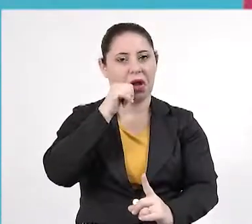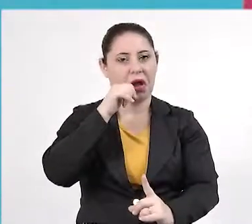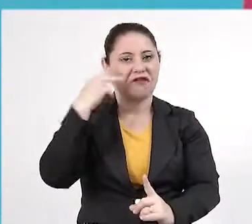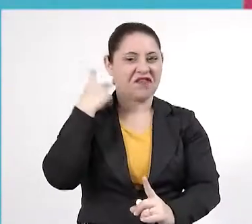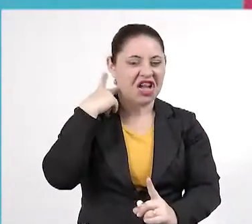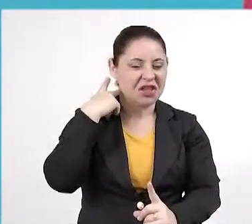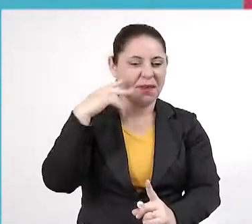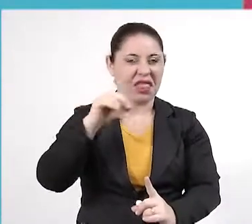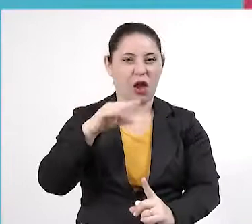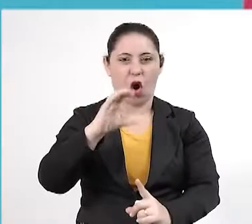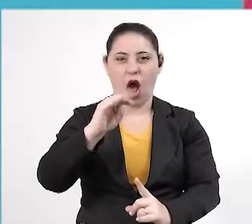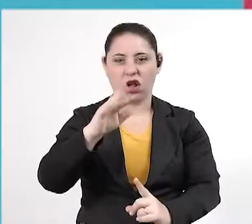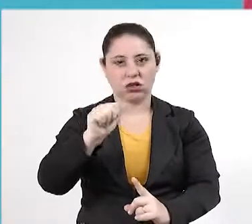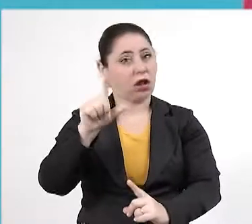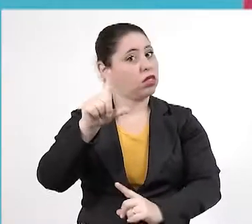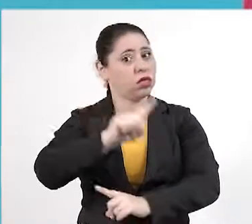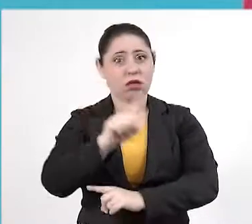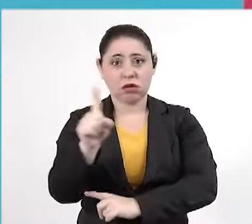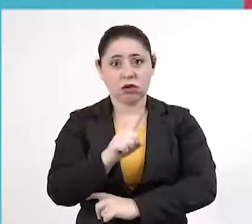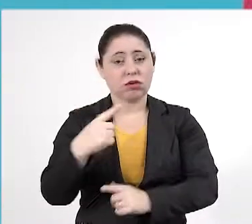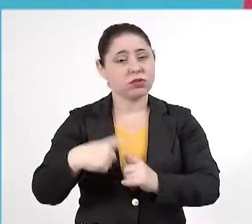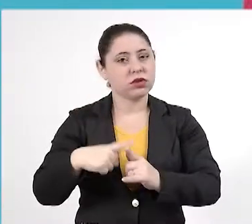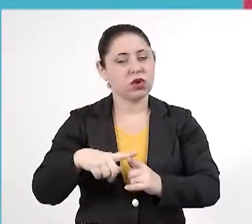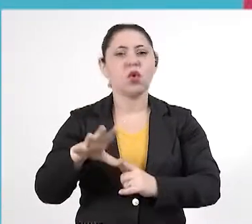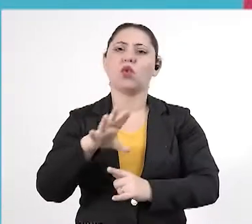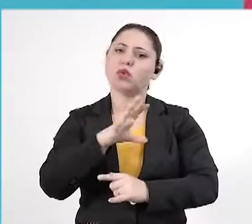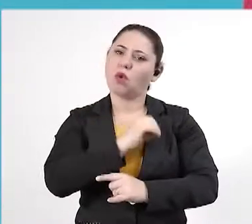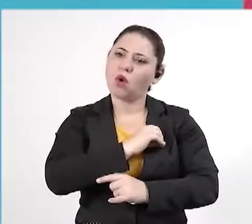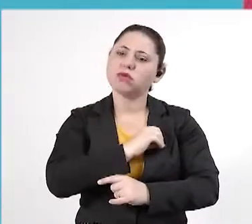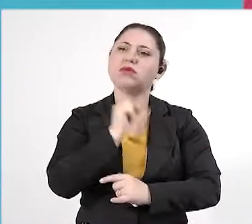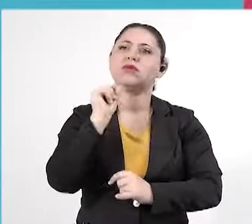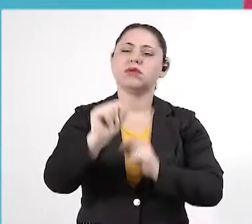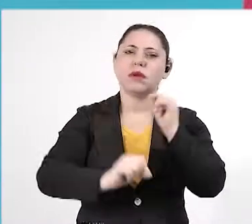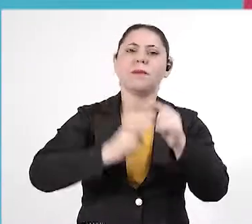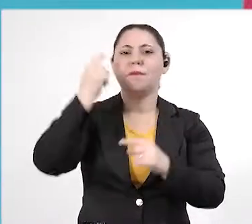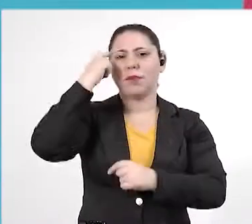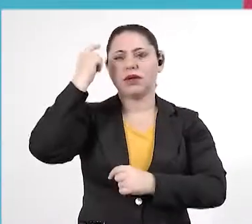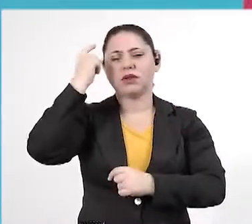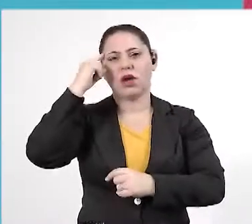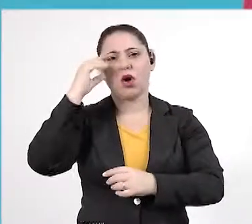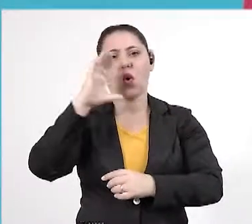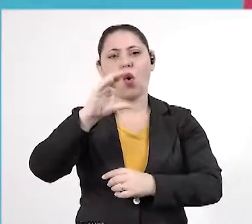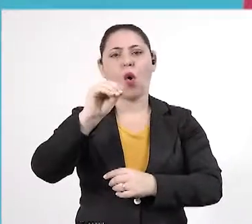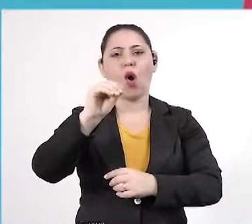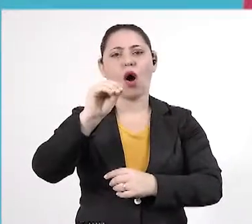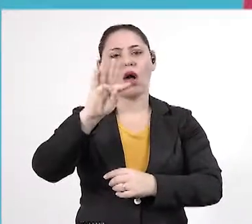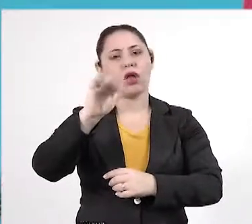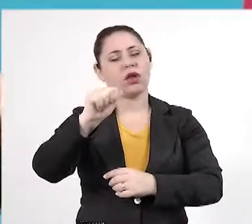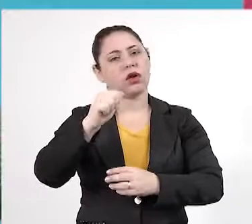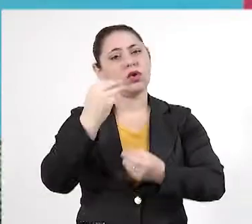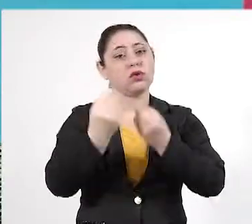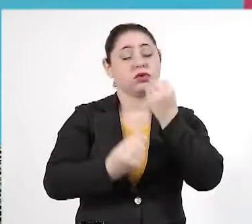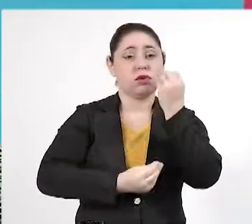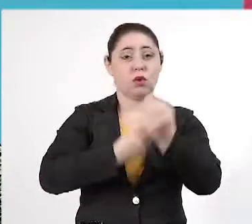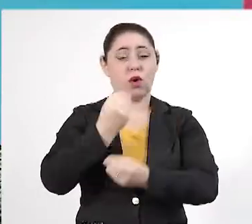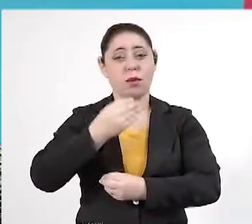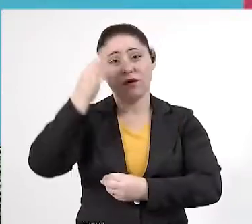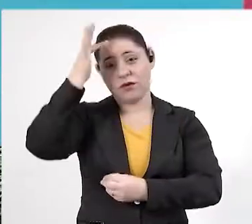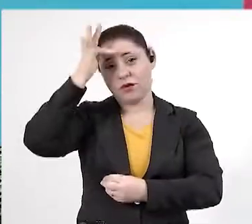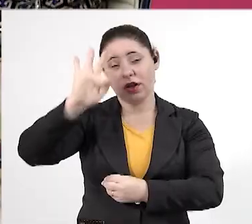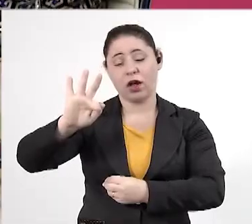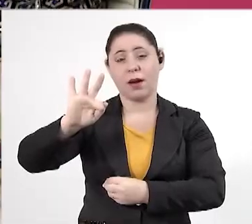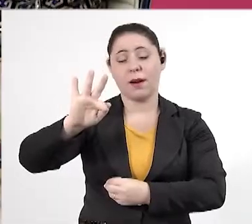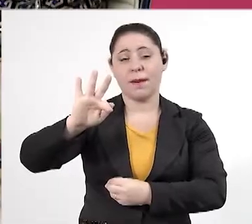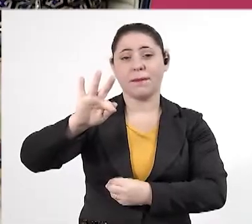vitimiza as mulheres o fato de se ter cotas, porque eu gosto muito de pensar na questão das cotas como aquele